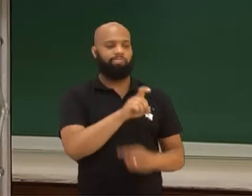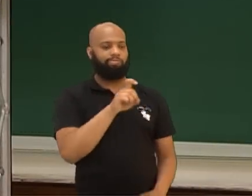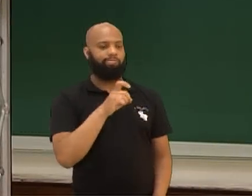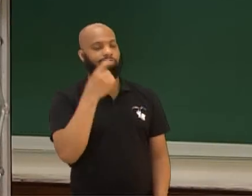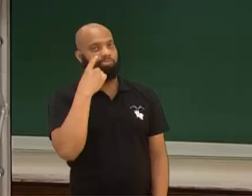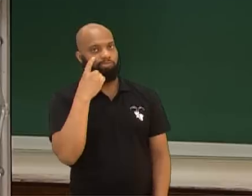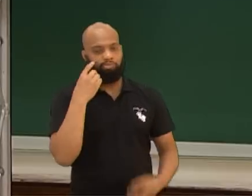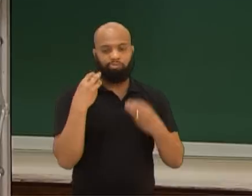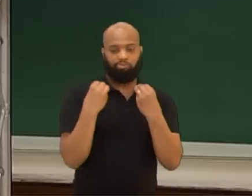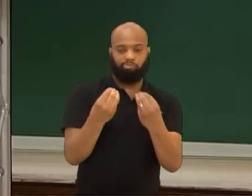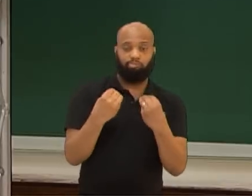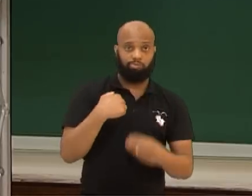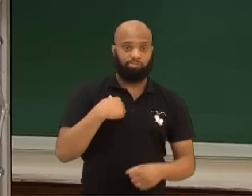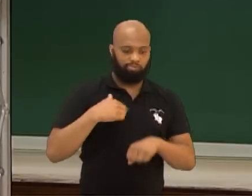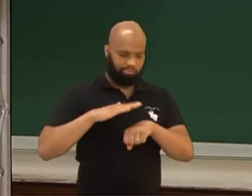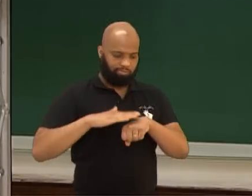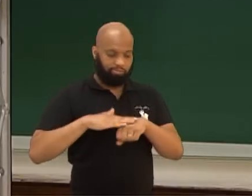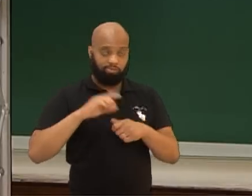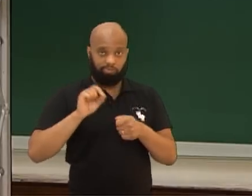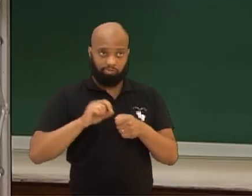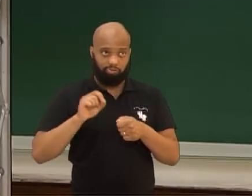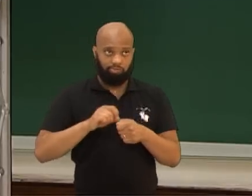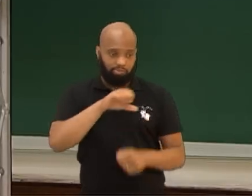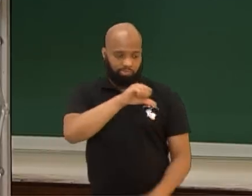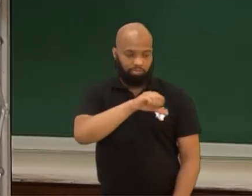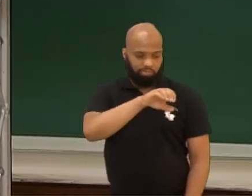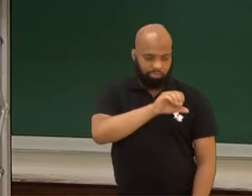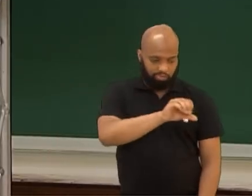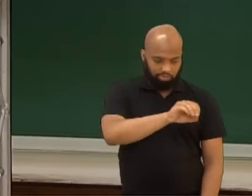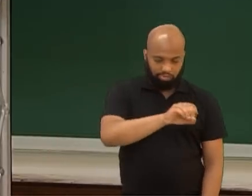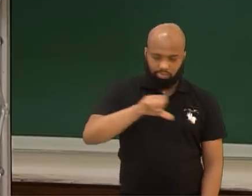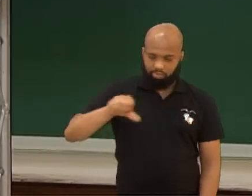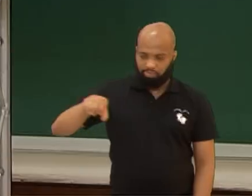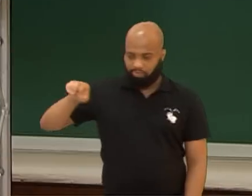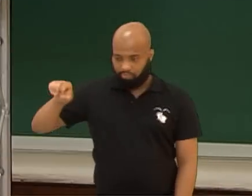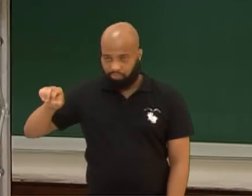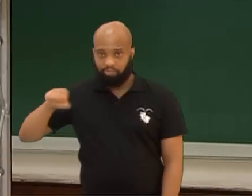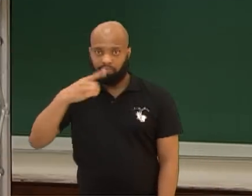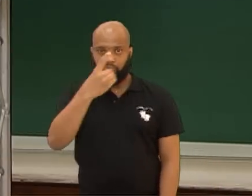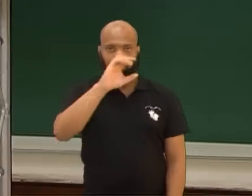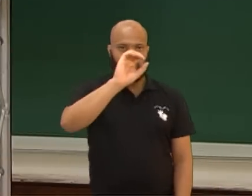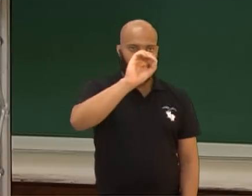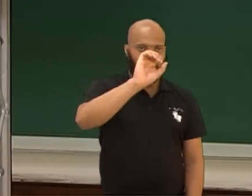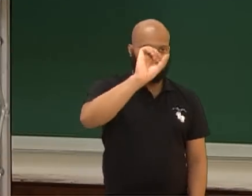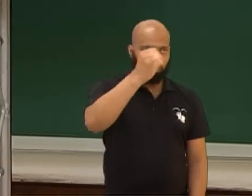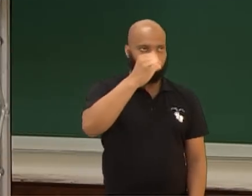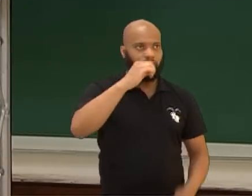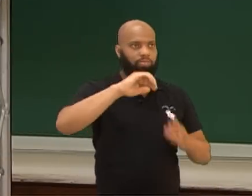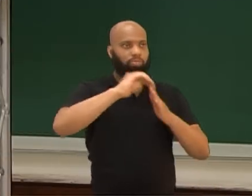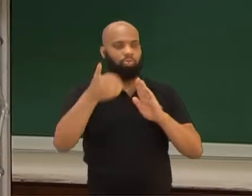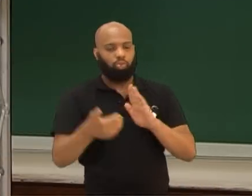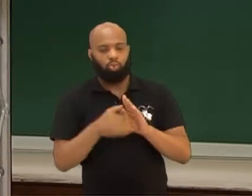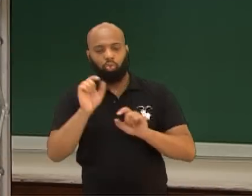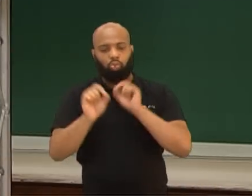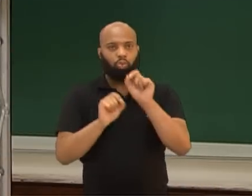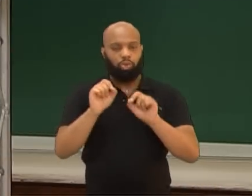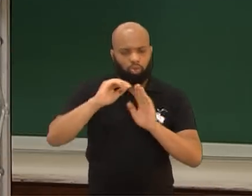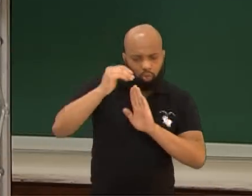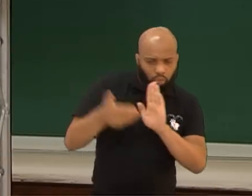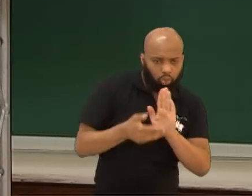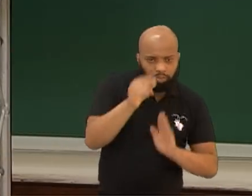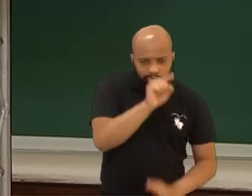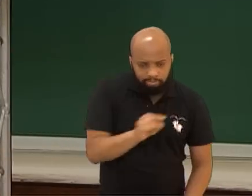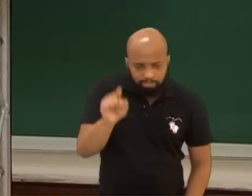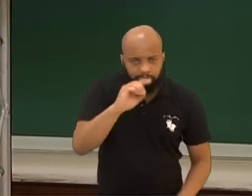e veja aqui como é que eu fiz. 90 graus, 108. Isso aqui tudo é uma volta completa. E